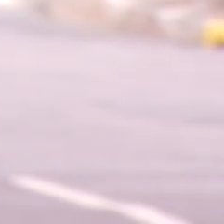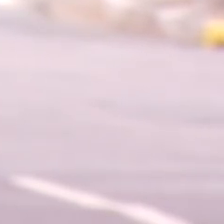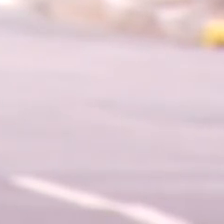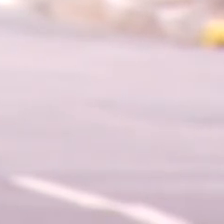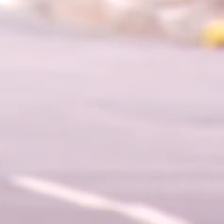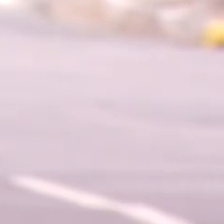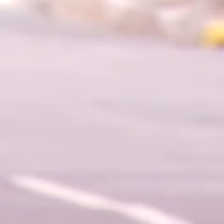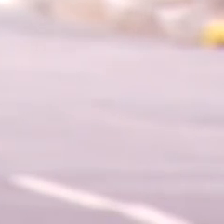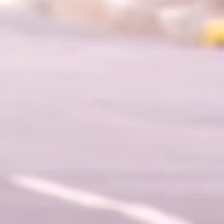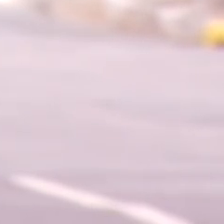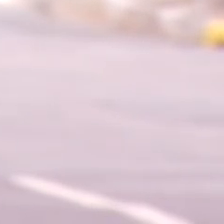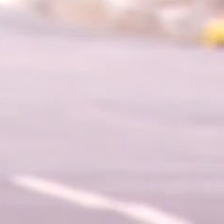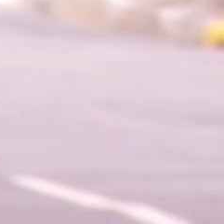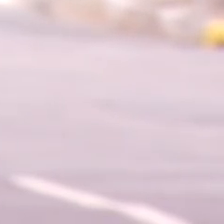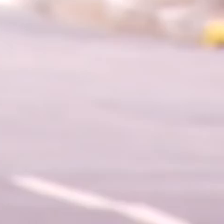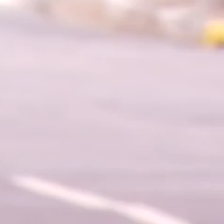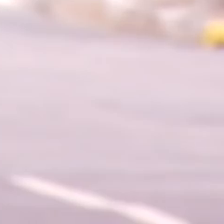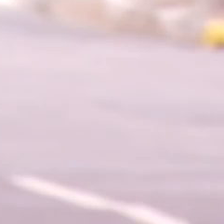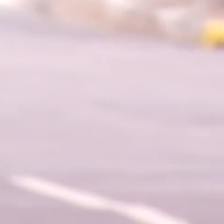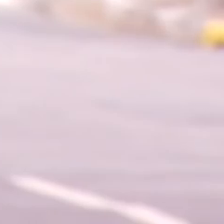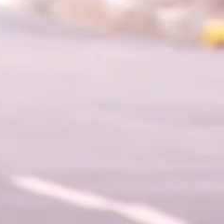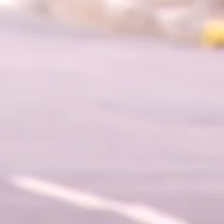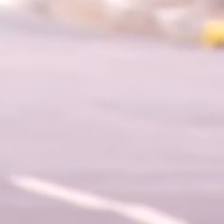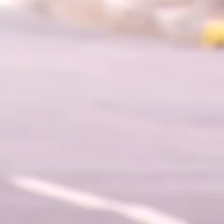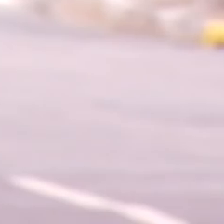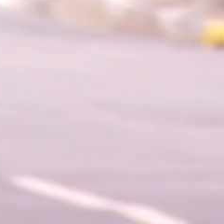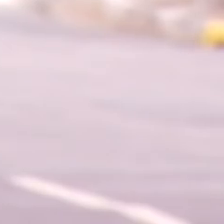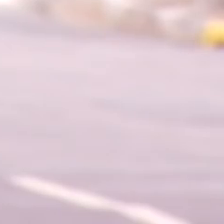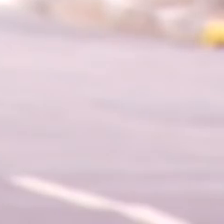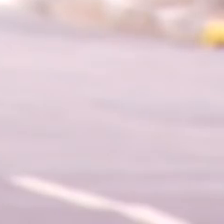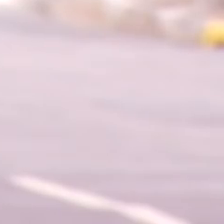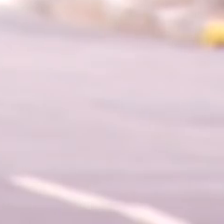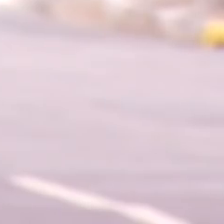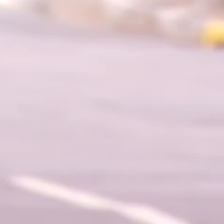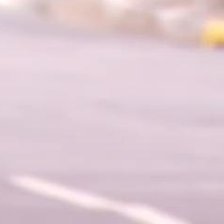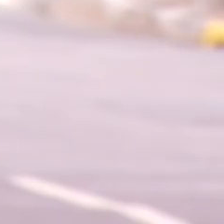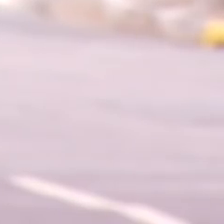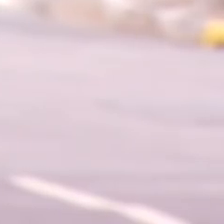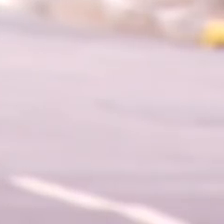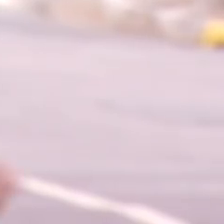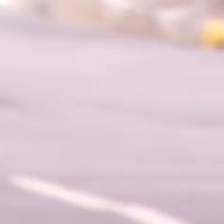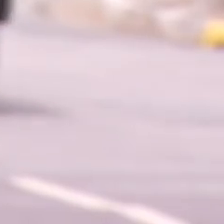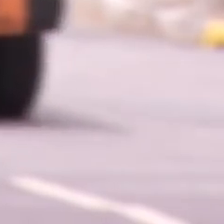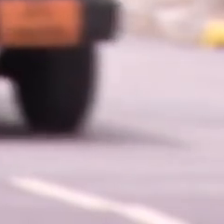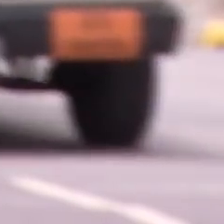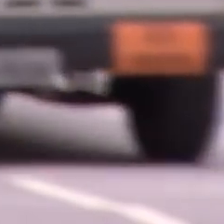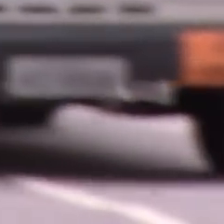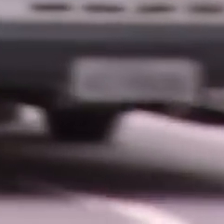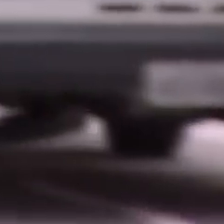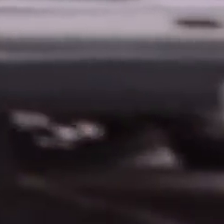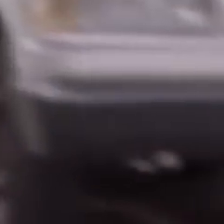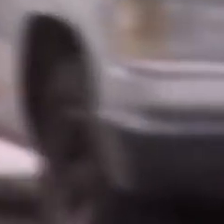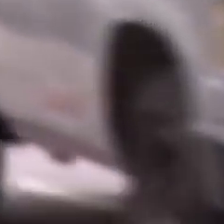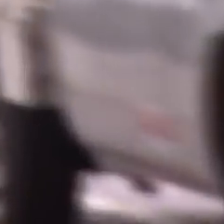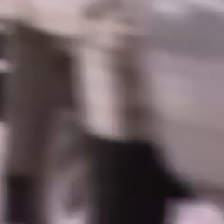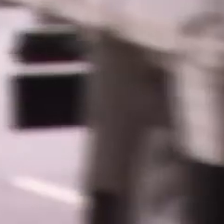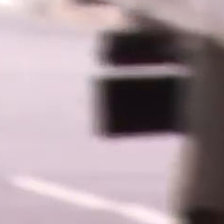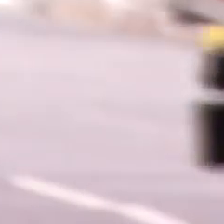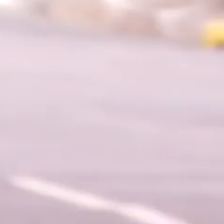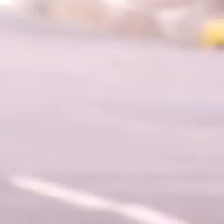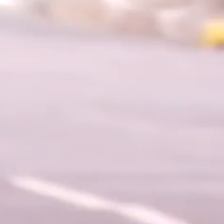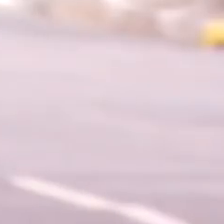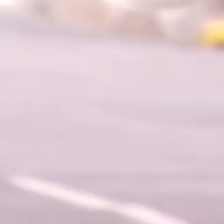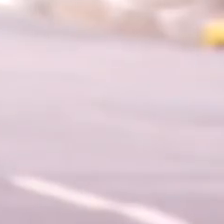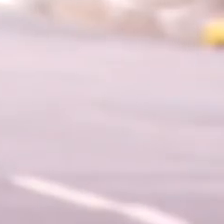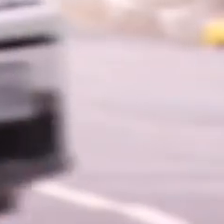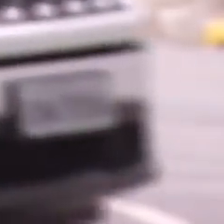pode pesquisar entre as empresas credenciadas qual fica mais perto ou qual tem o melhor preço. O valor recomendado